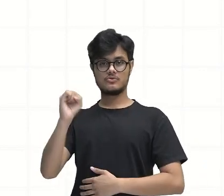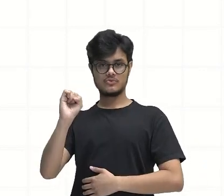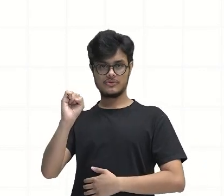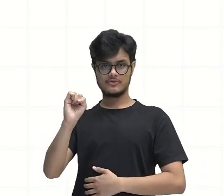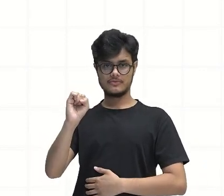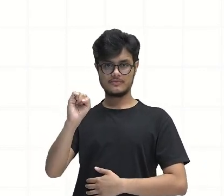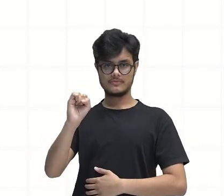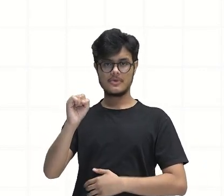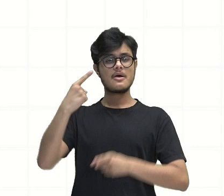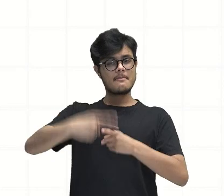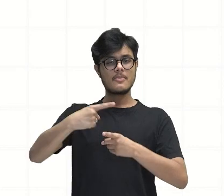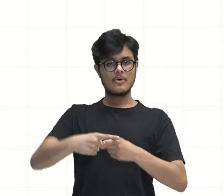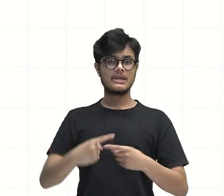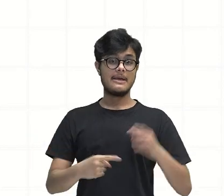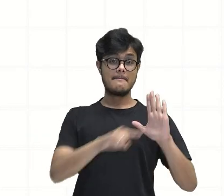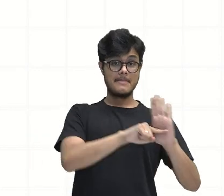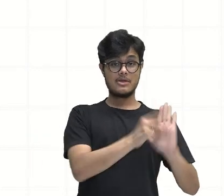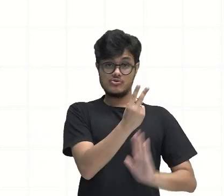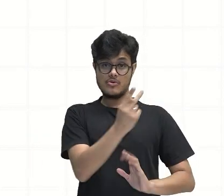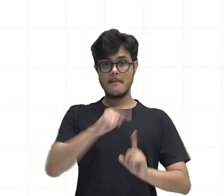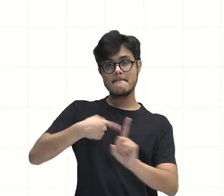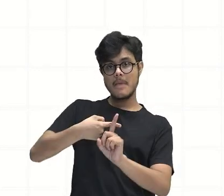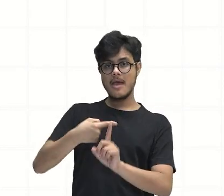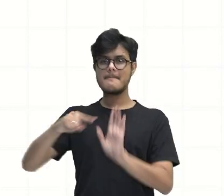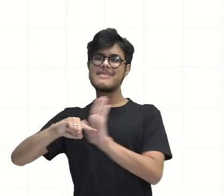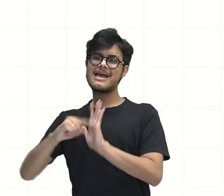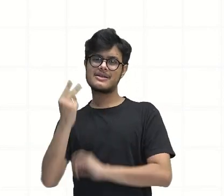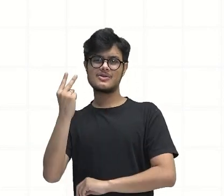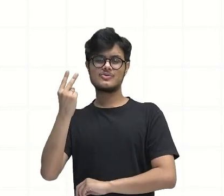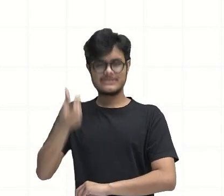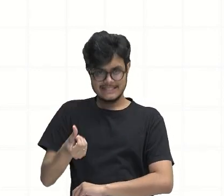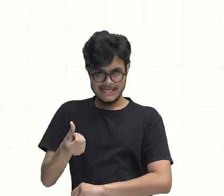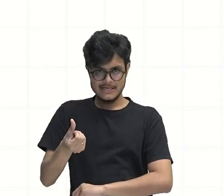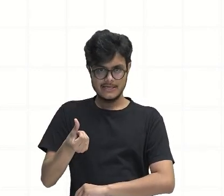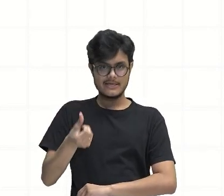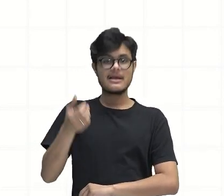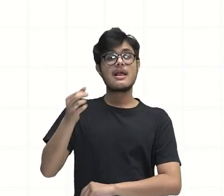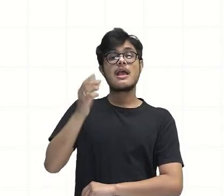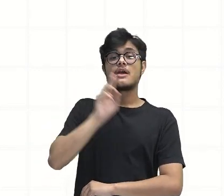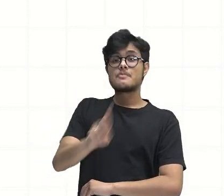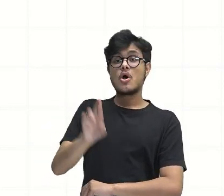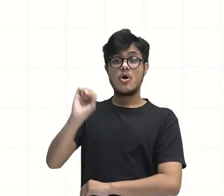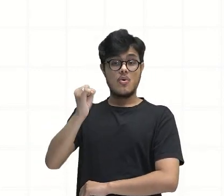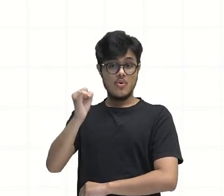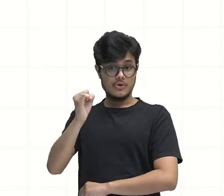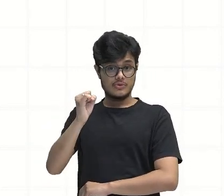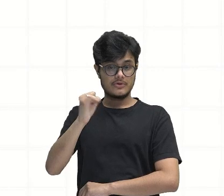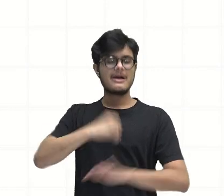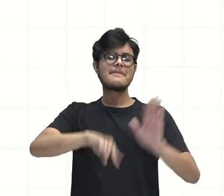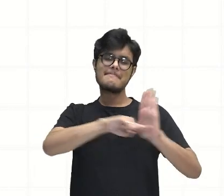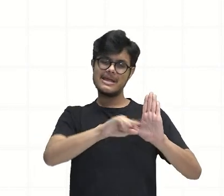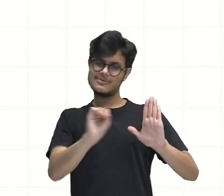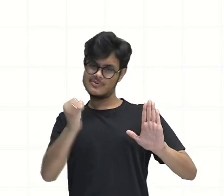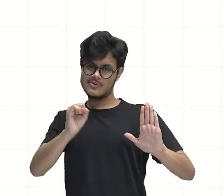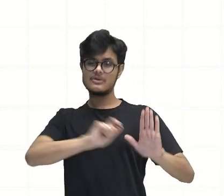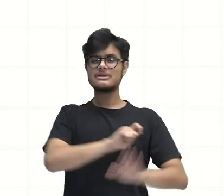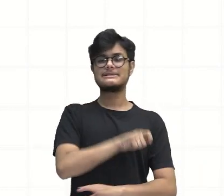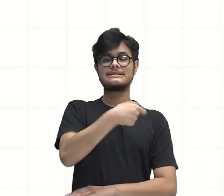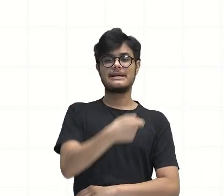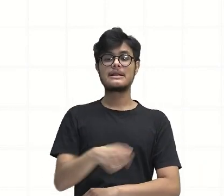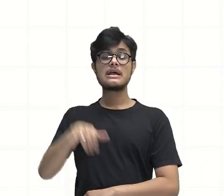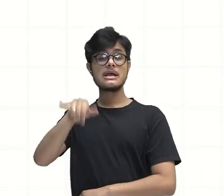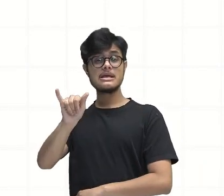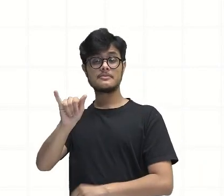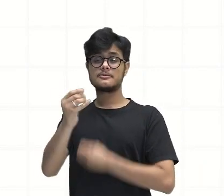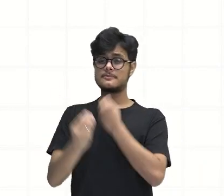dar menos 8. Tá bom? E agora eu vou fazer a mesma coisa com a coordenada y, né? Então,